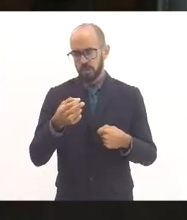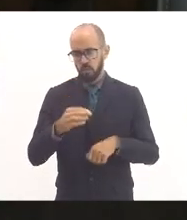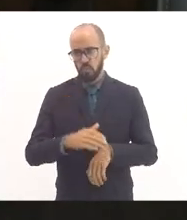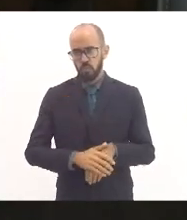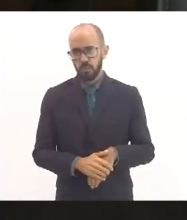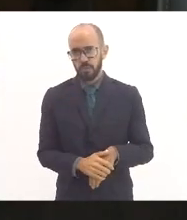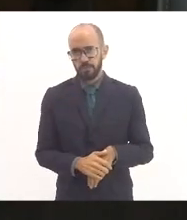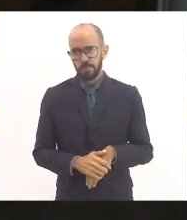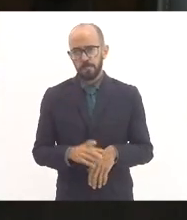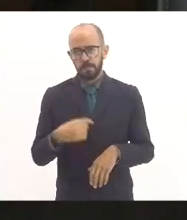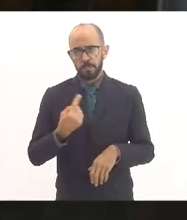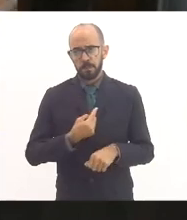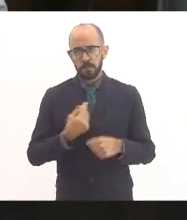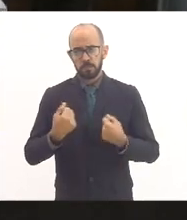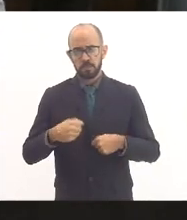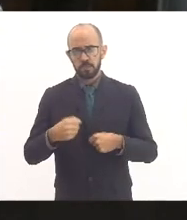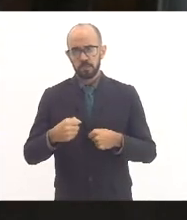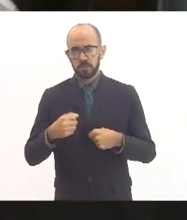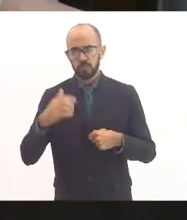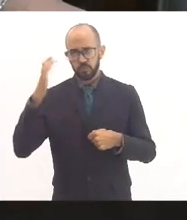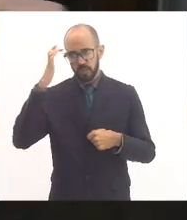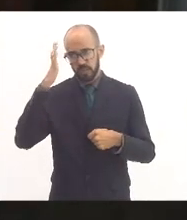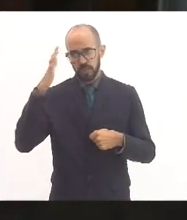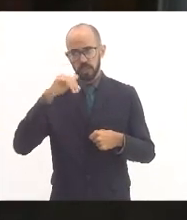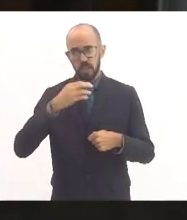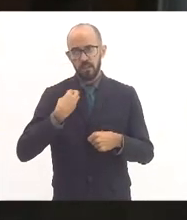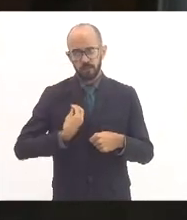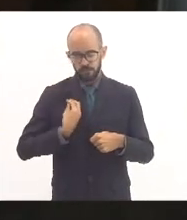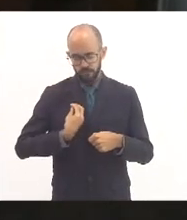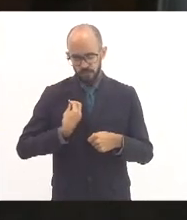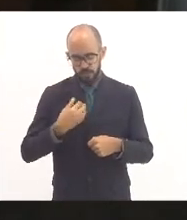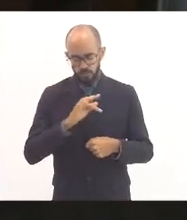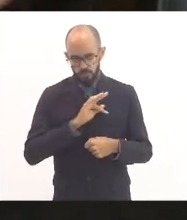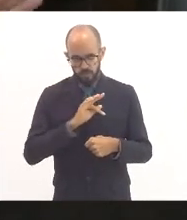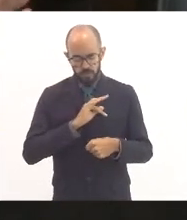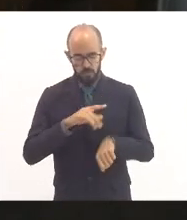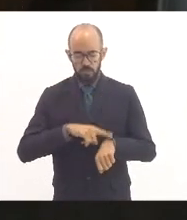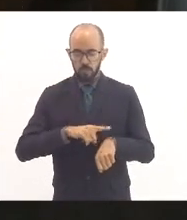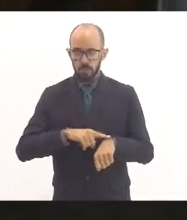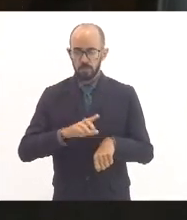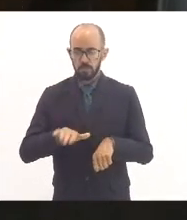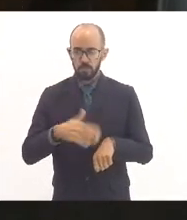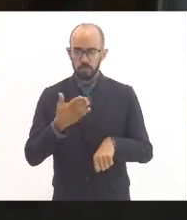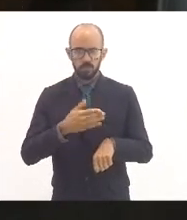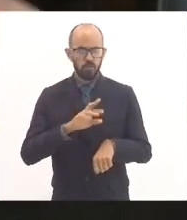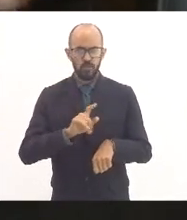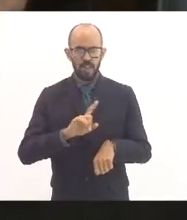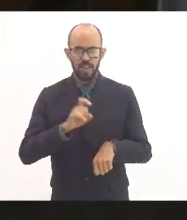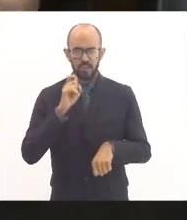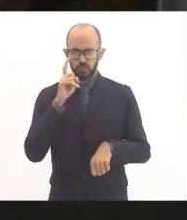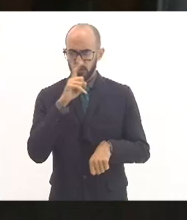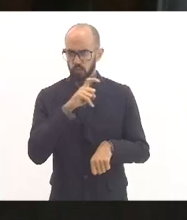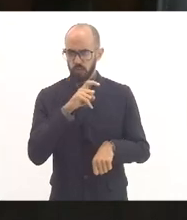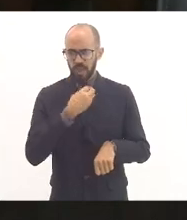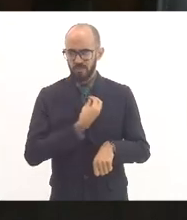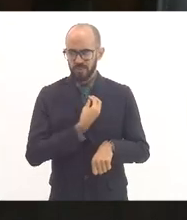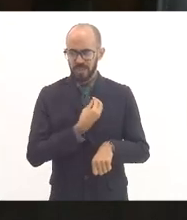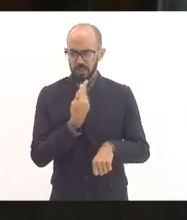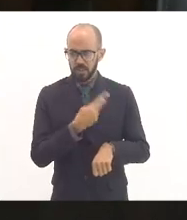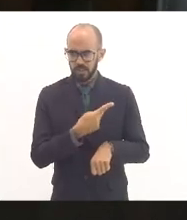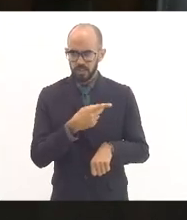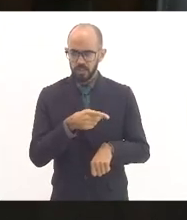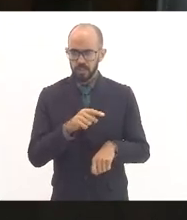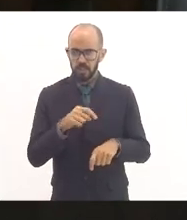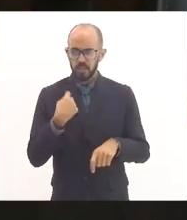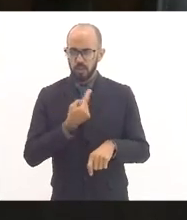nós precisamos facilitar a vida do policial na hora em que ele tem que ser promovido não dificultamos isso a nossa a